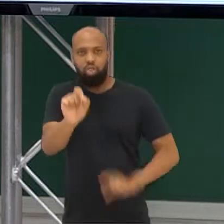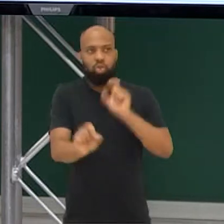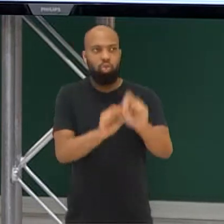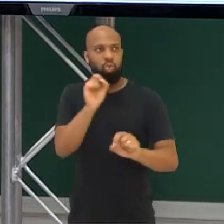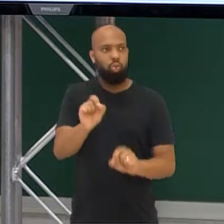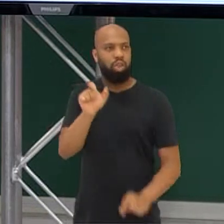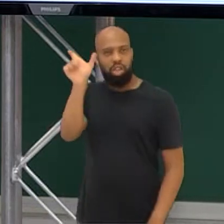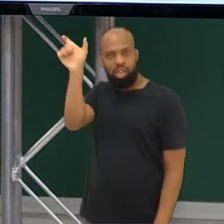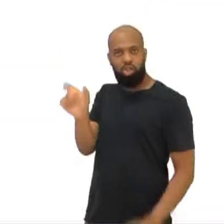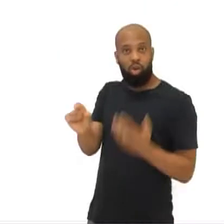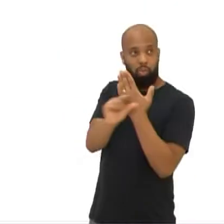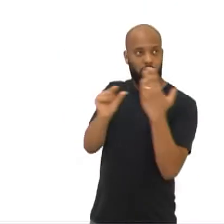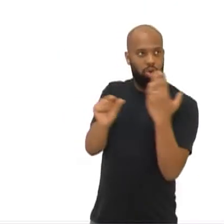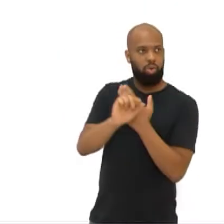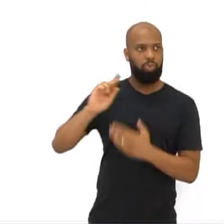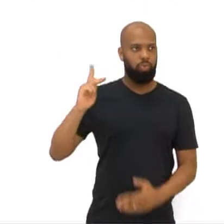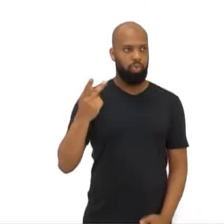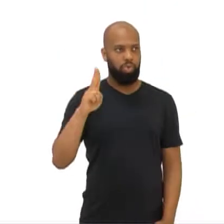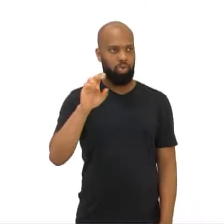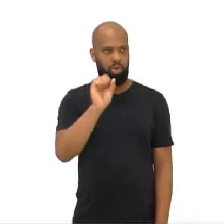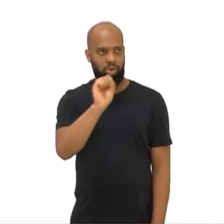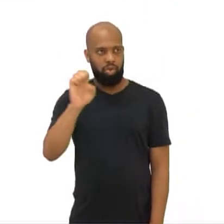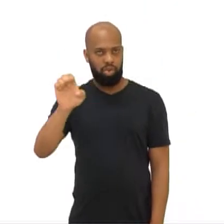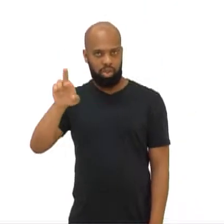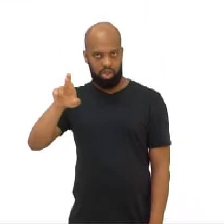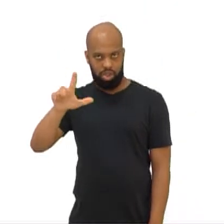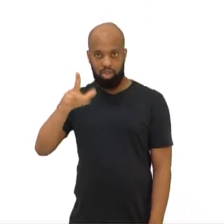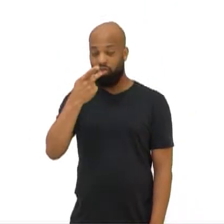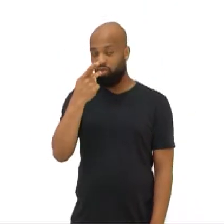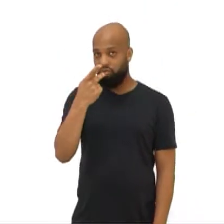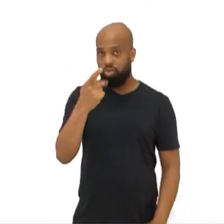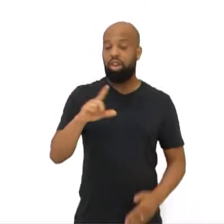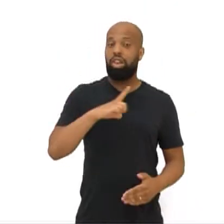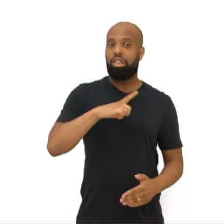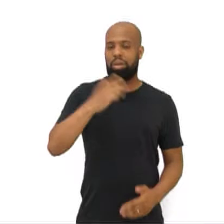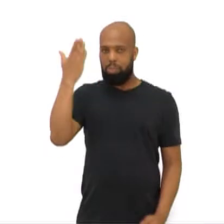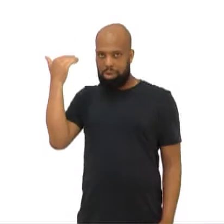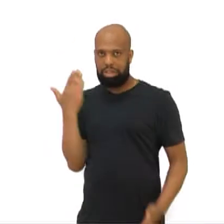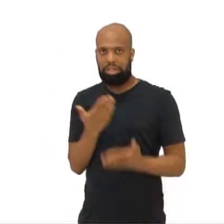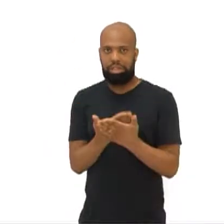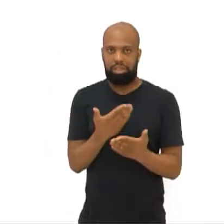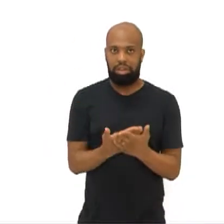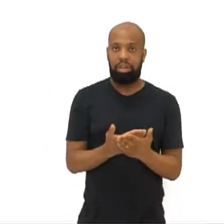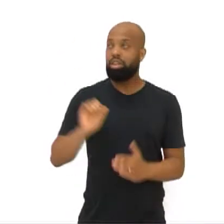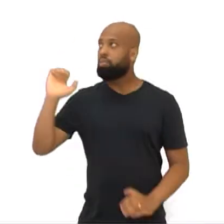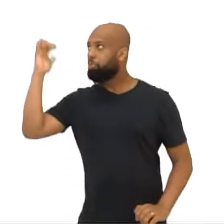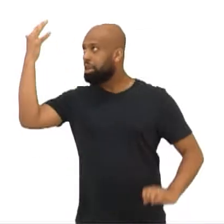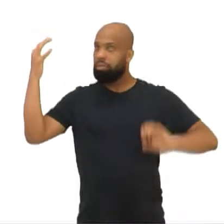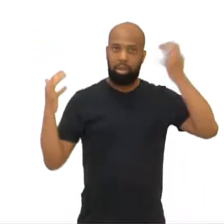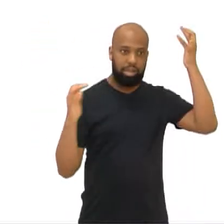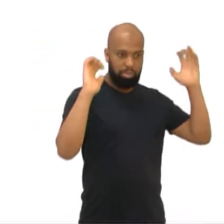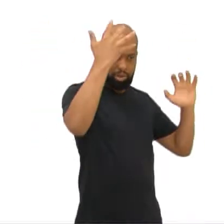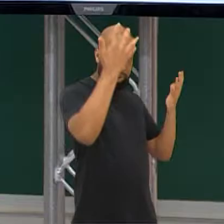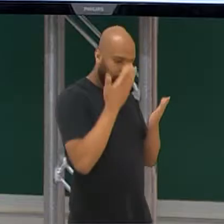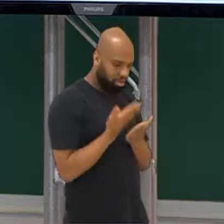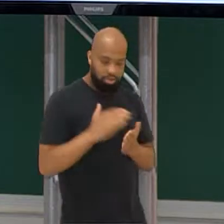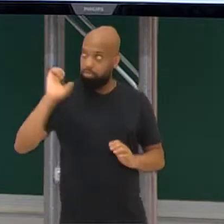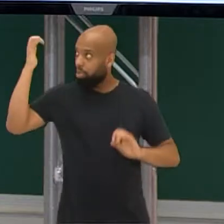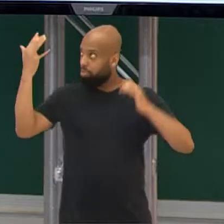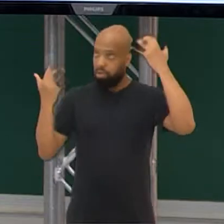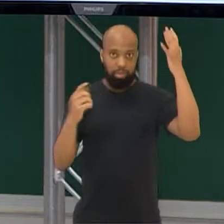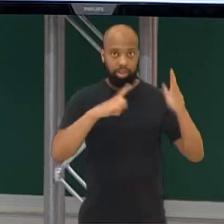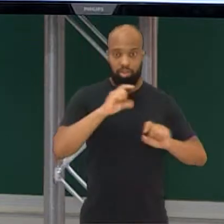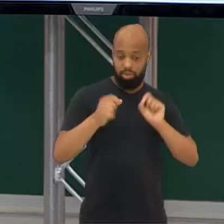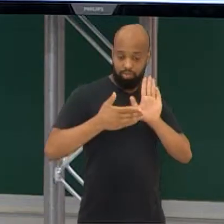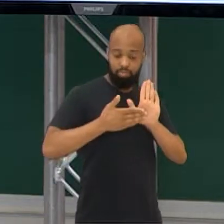Russell traz para a gente, né? Como nós falamos na última aula, a fenomenologia vai propor, então, que